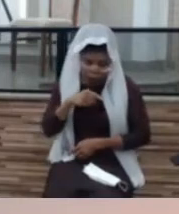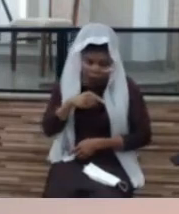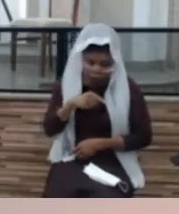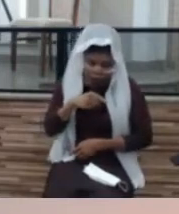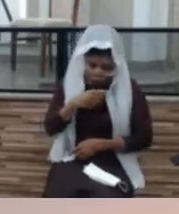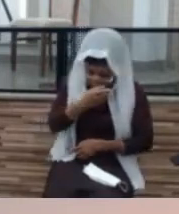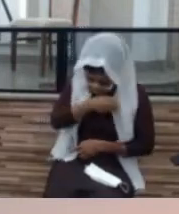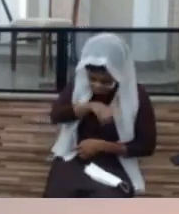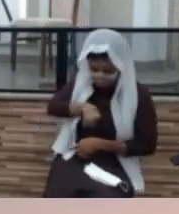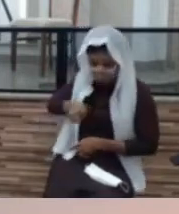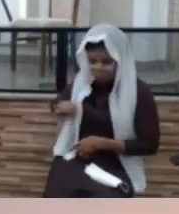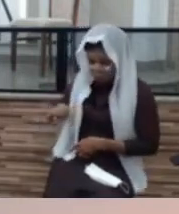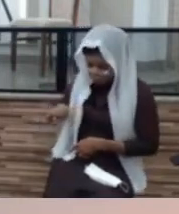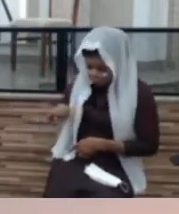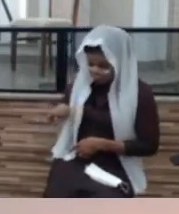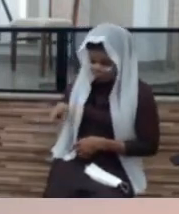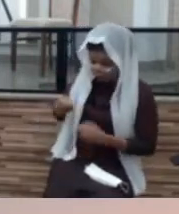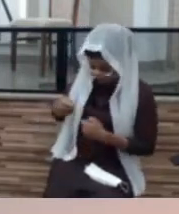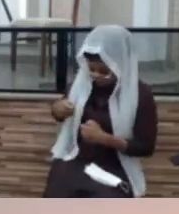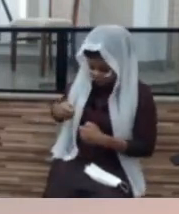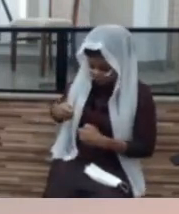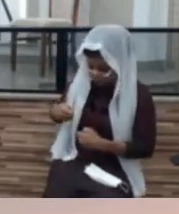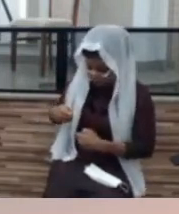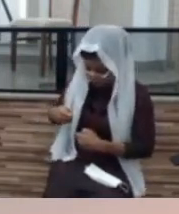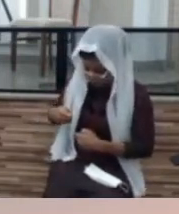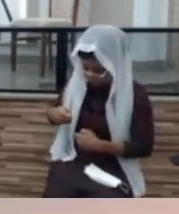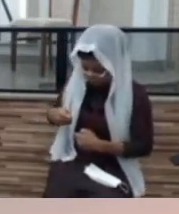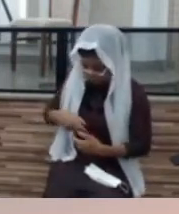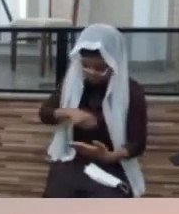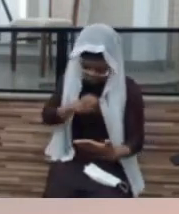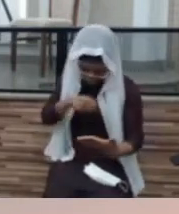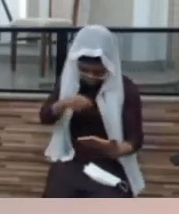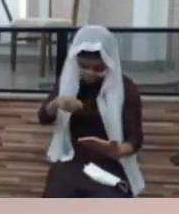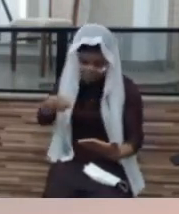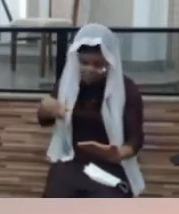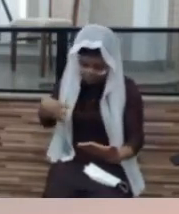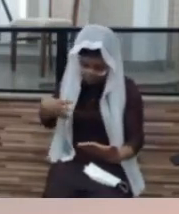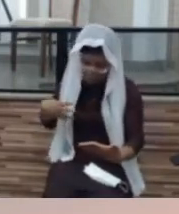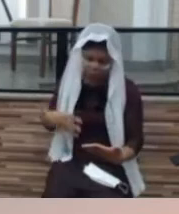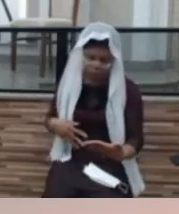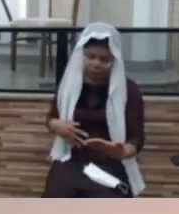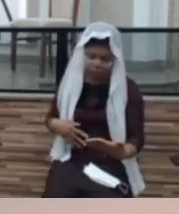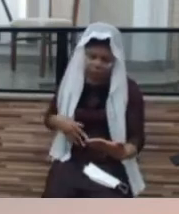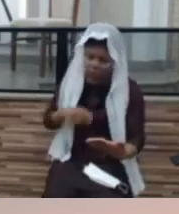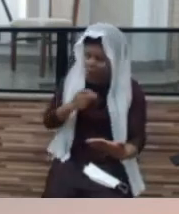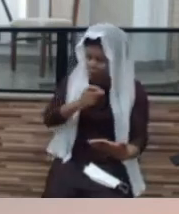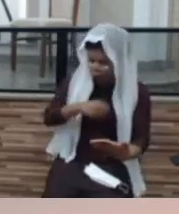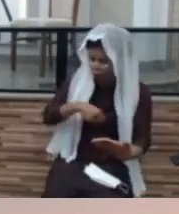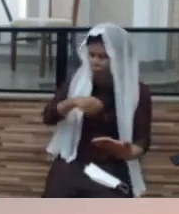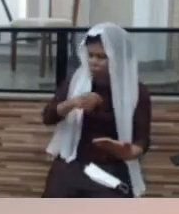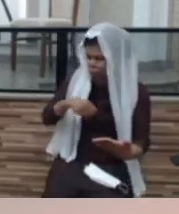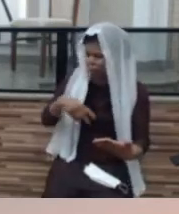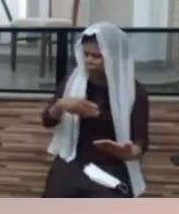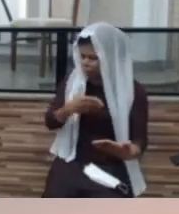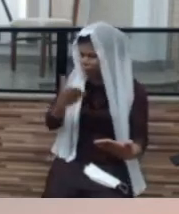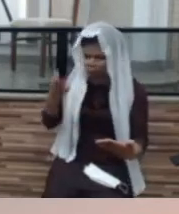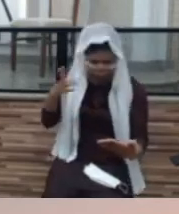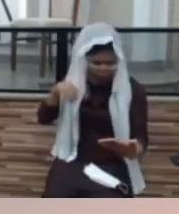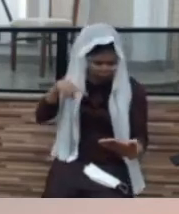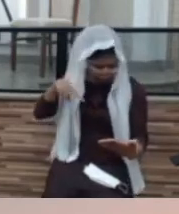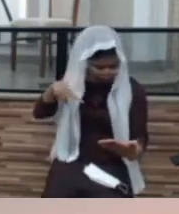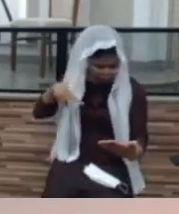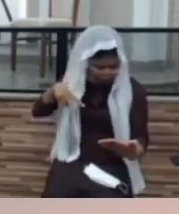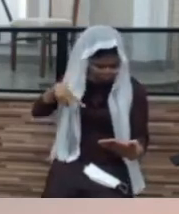é ele contando a história. Santo é o nome do Senhor. E ele conta que isso que aconteceu aqui, que nós lemos,